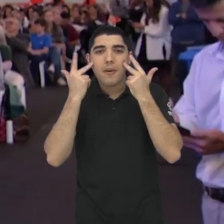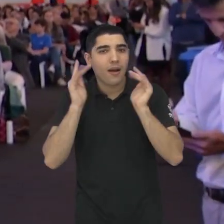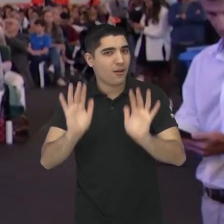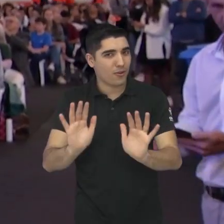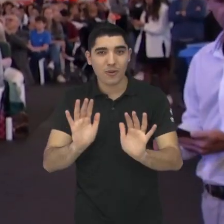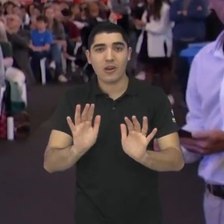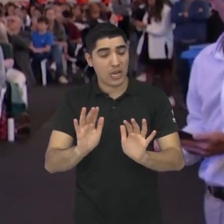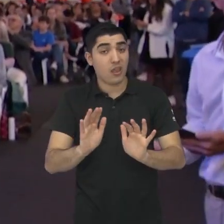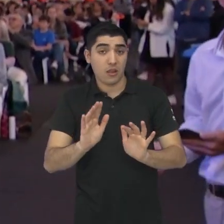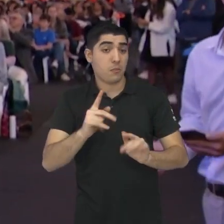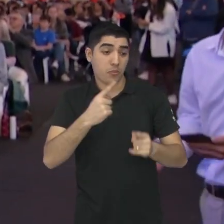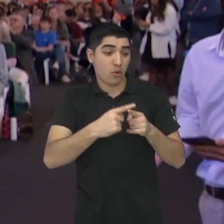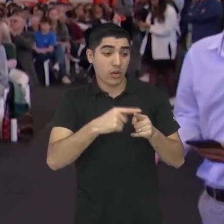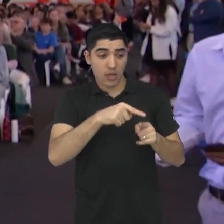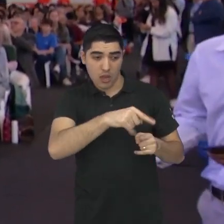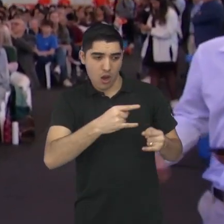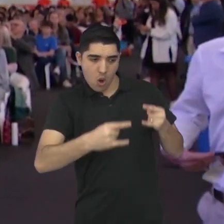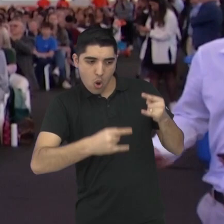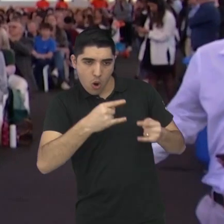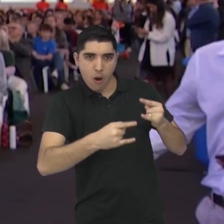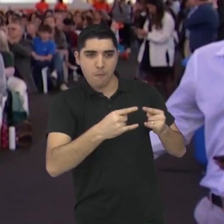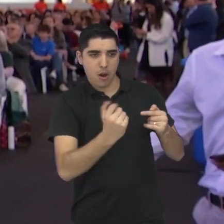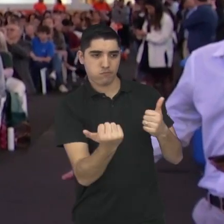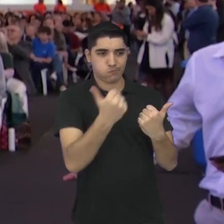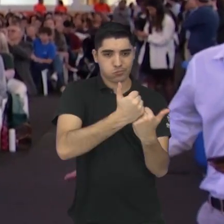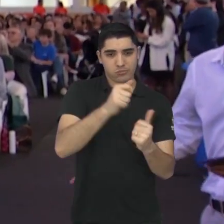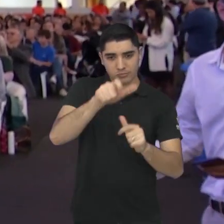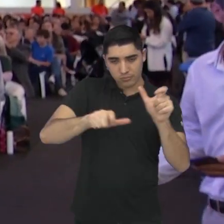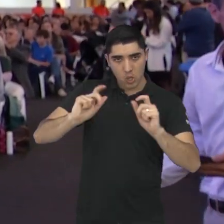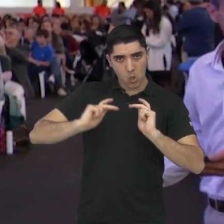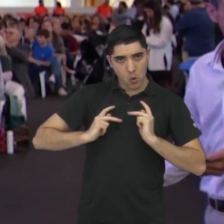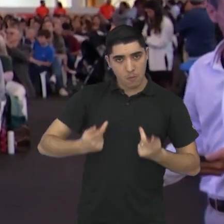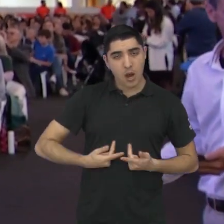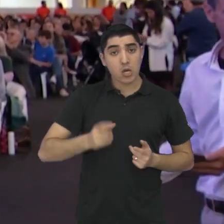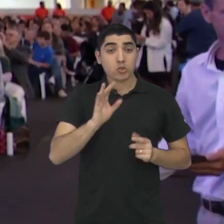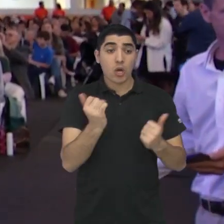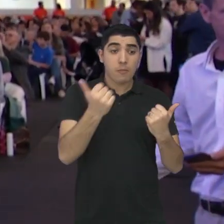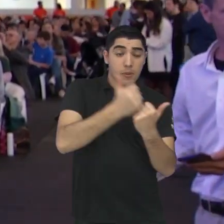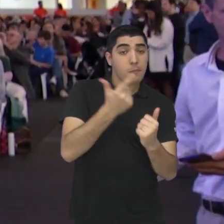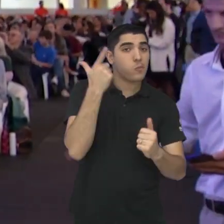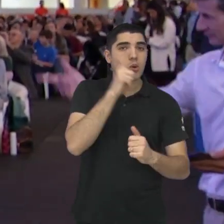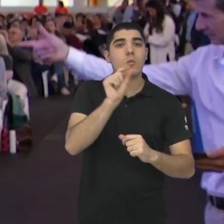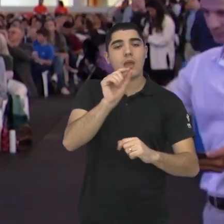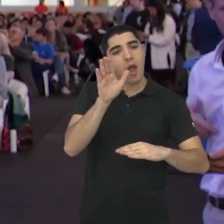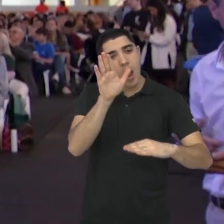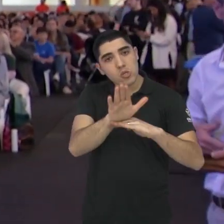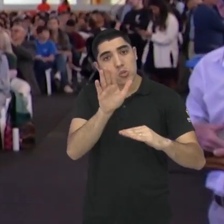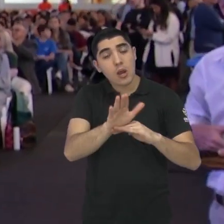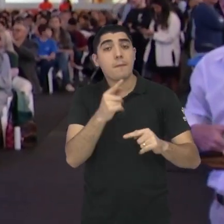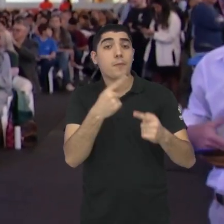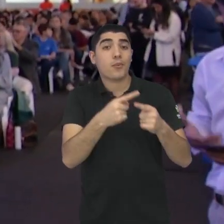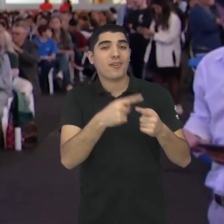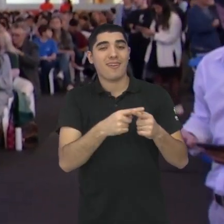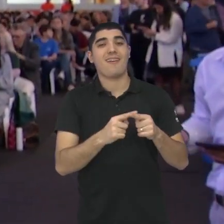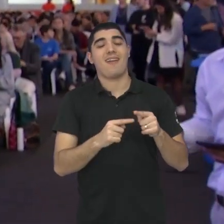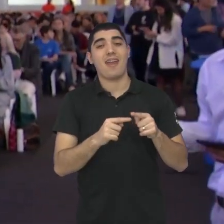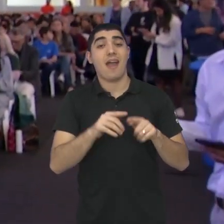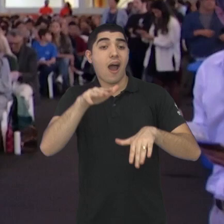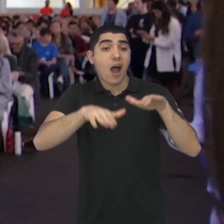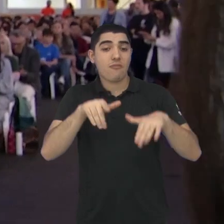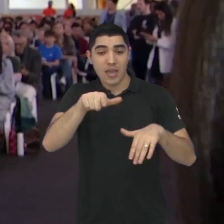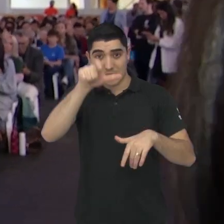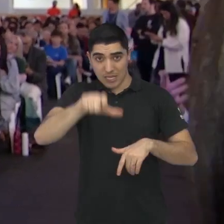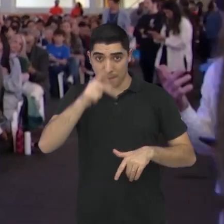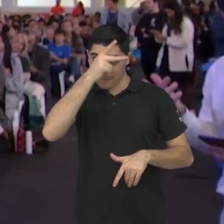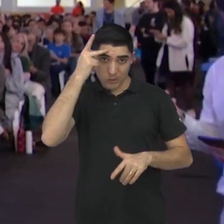ou outro, quando a automação chegar a esse nível de inteligência e substitui a percepção humana. Aquilo que o